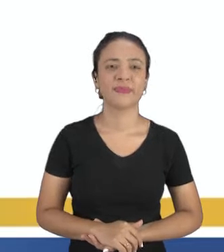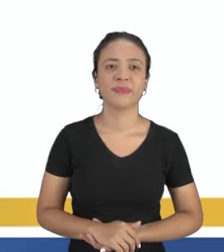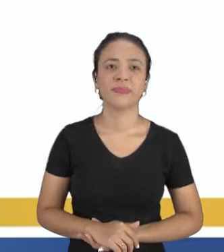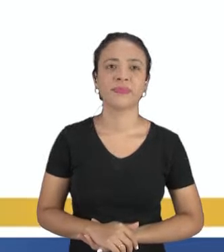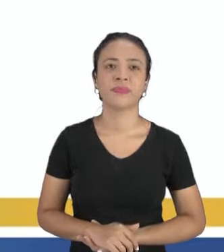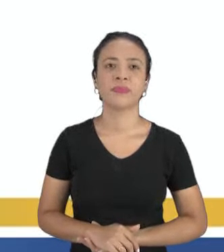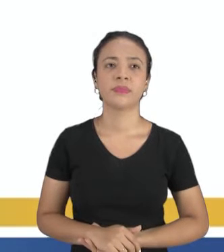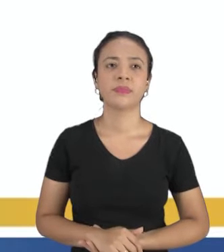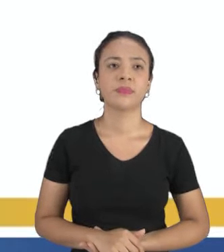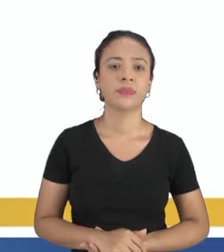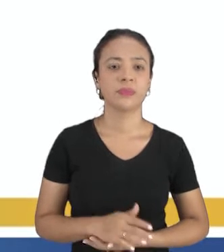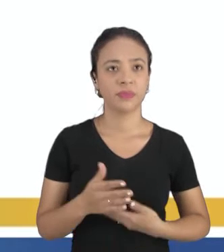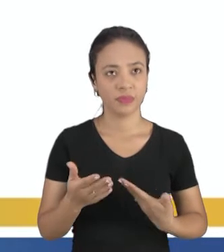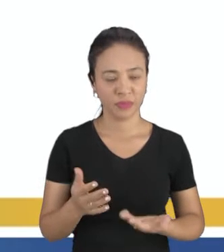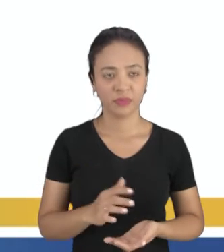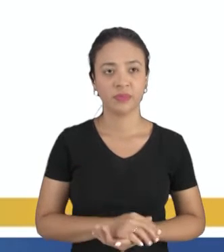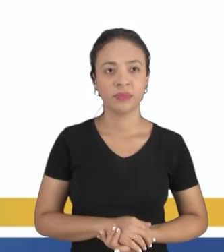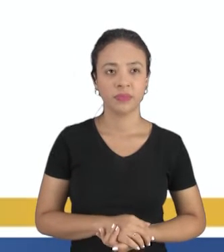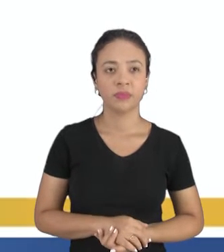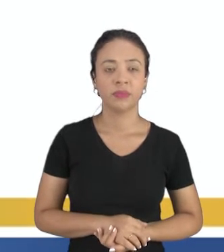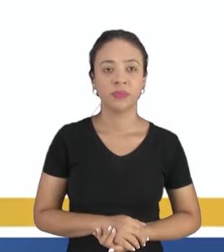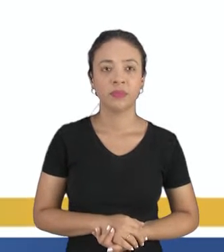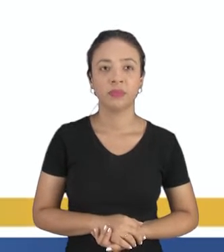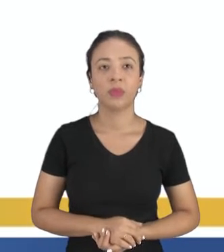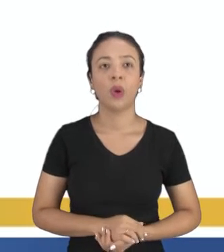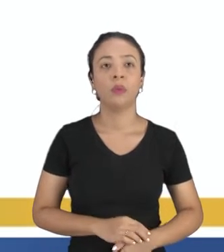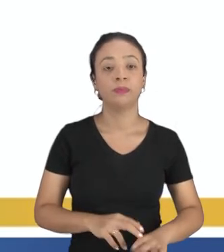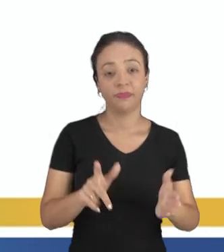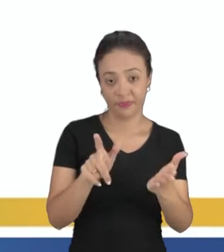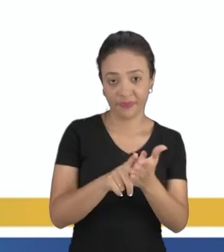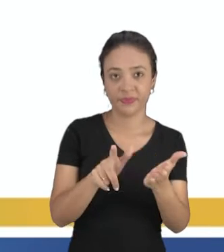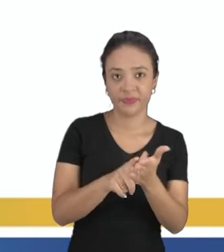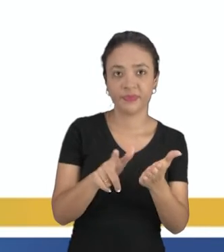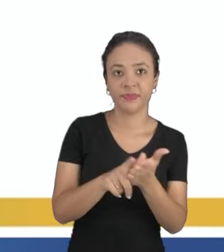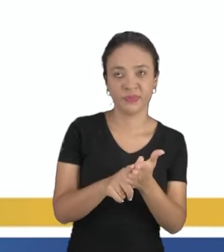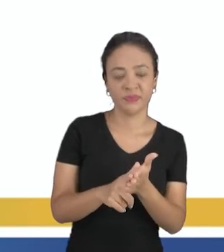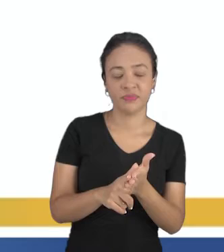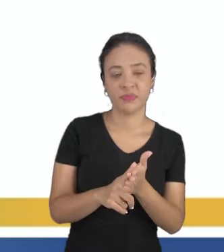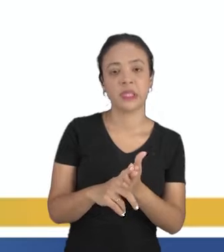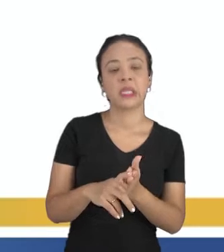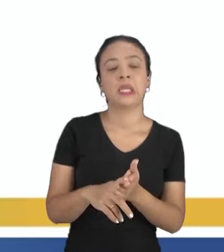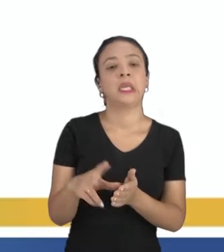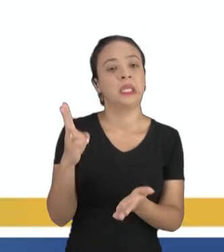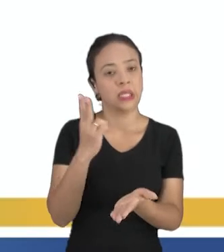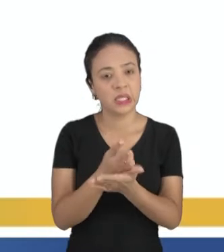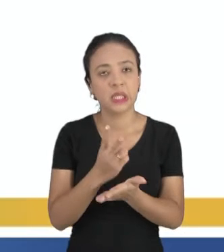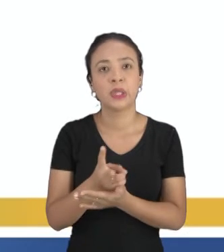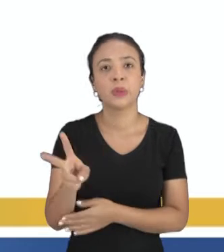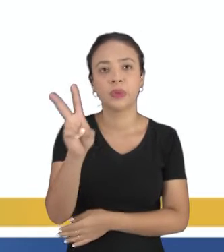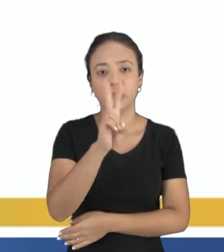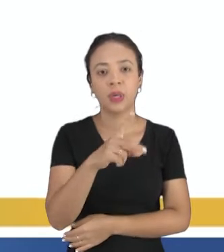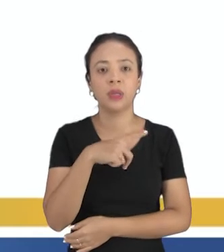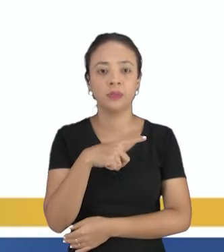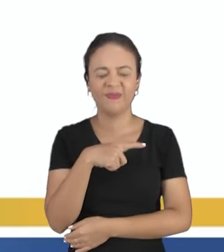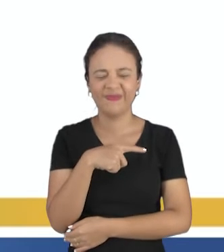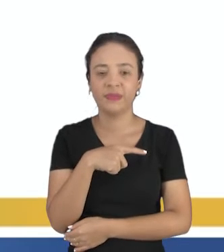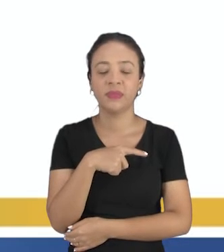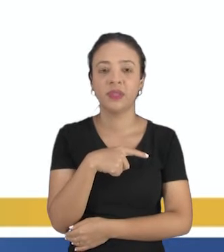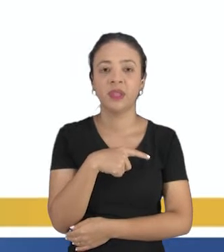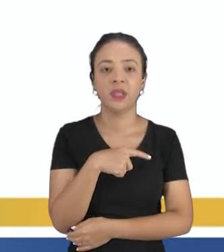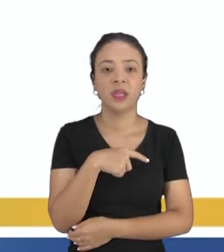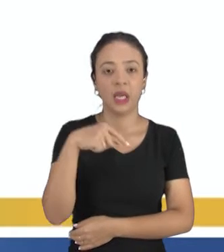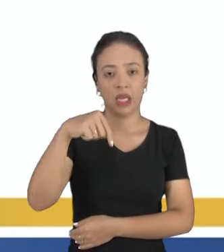Continuando. Um tamanho de papel bastante comum em um escritório